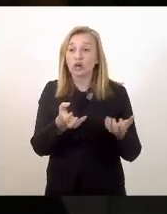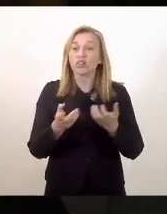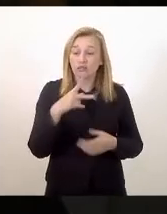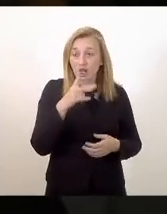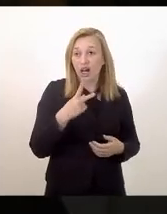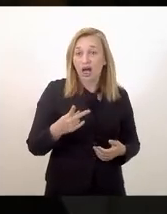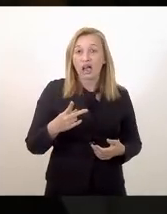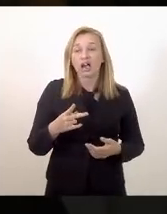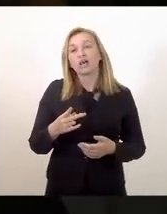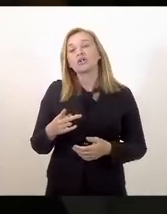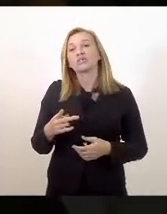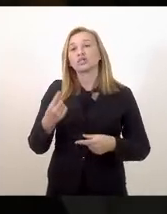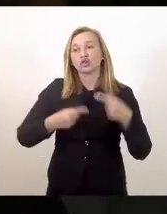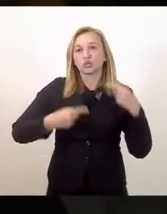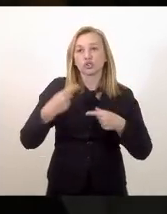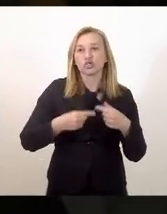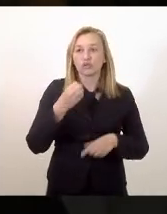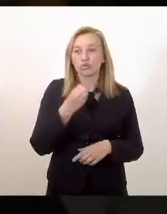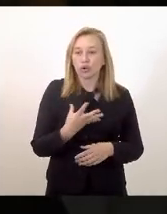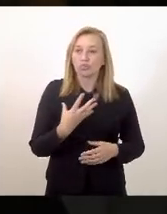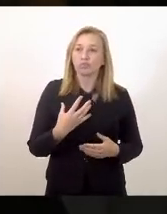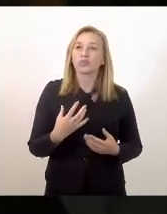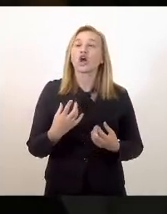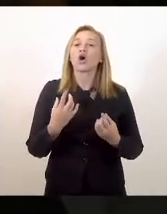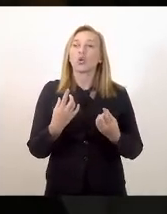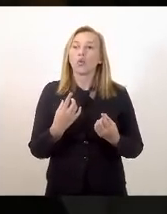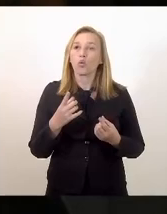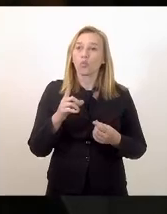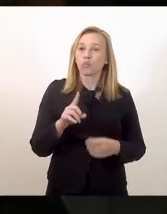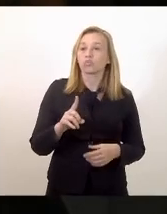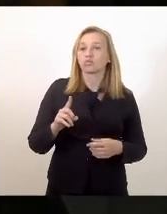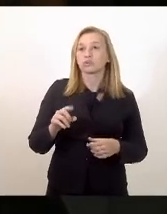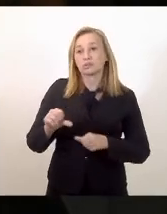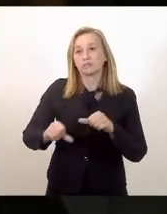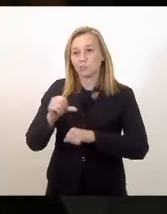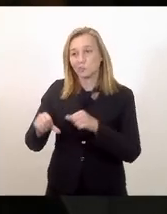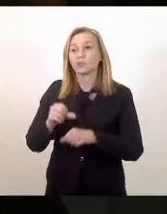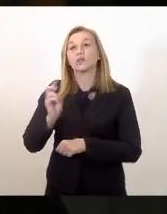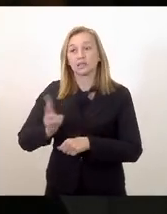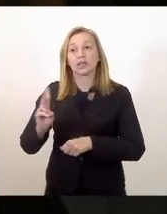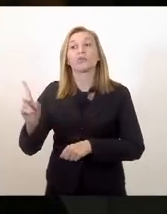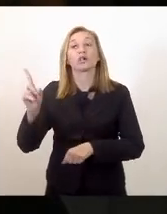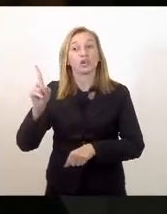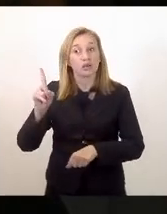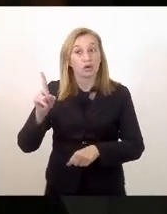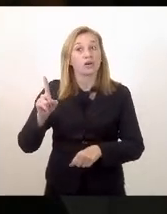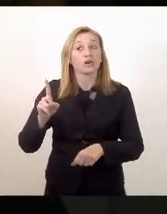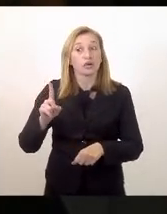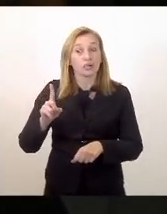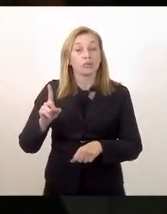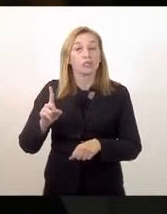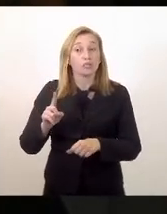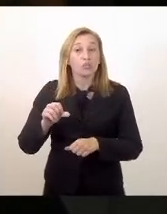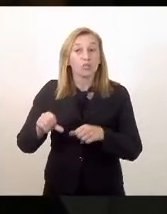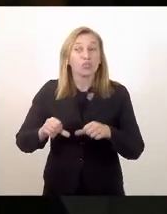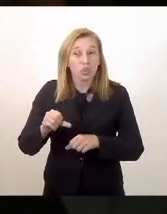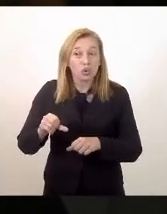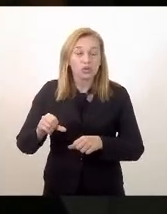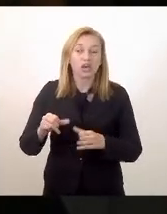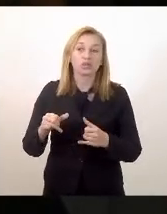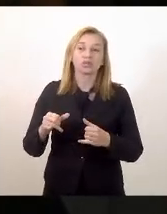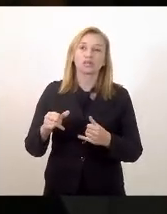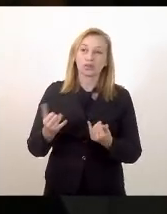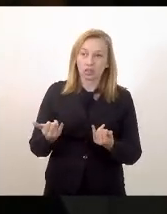considero muito discutível, por um lado, que toda hora tem a mudança na regra do jogo, quando antecede a eleição, porque isso fragiliza a nossa